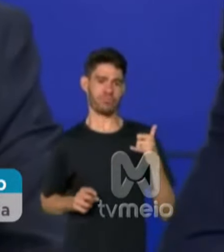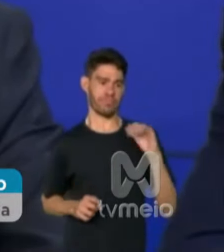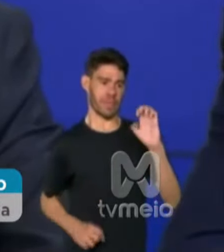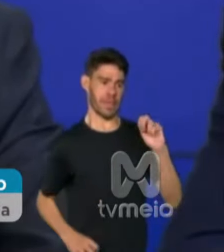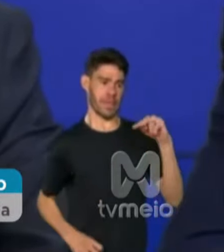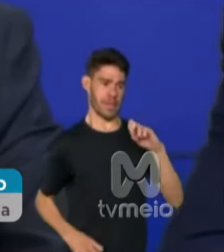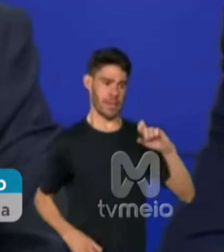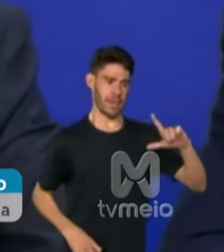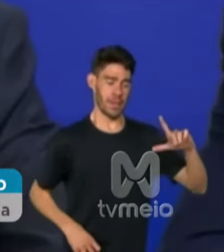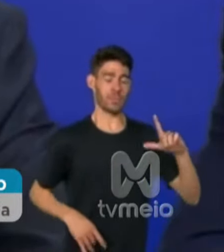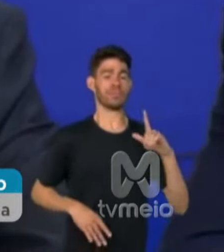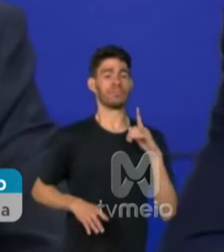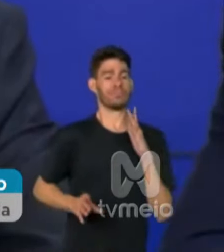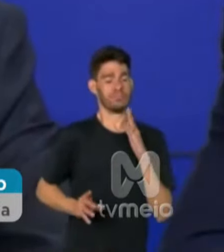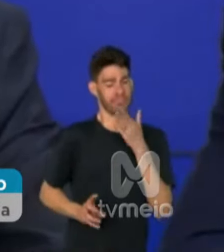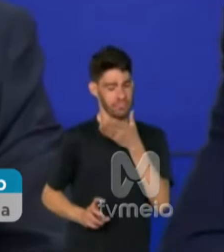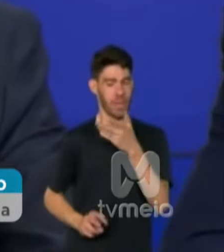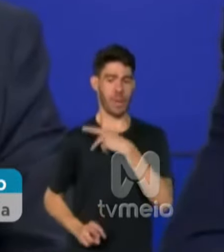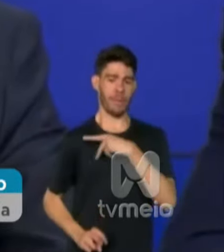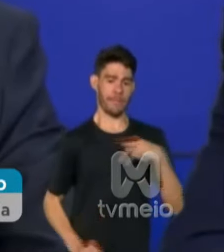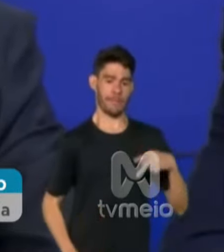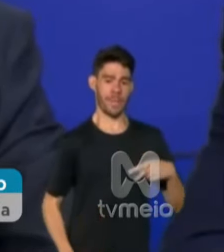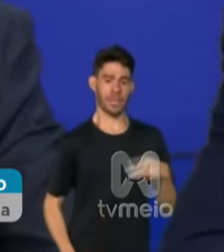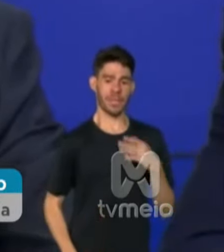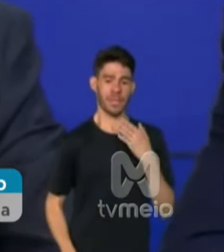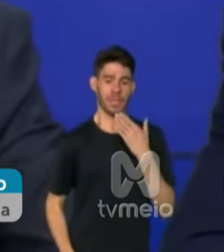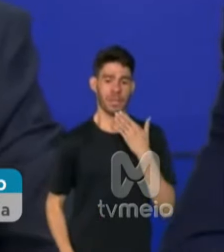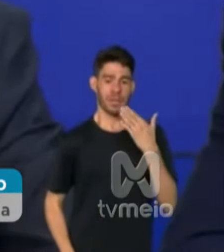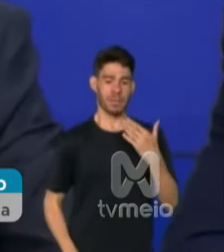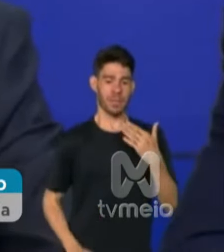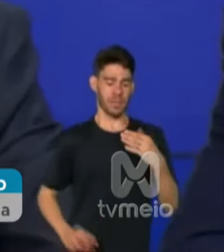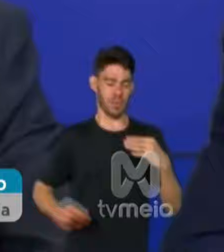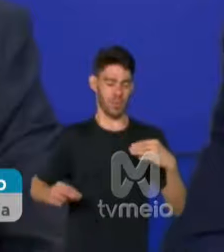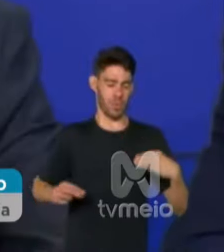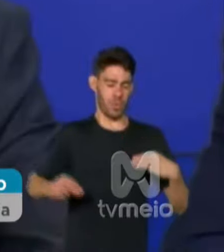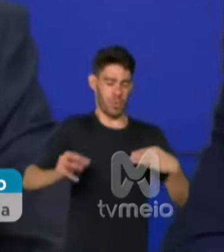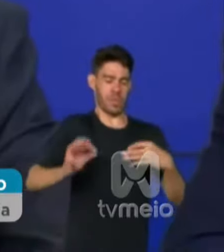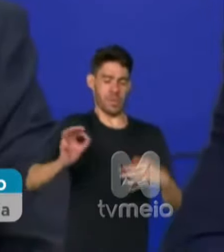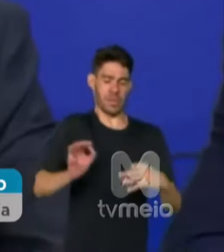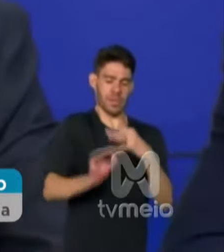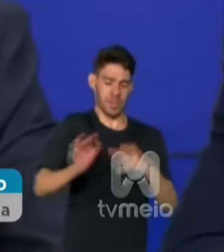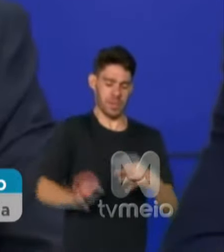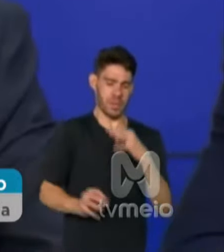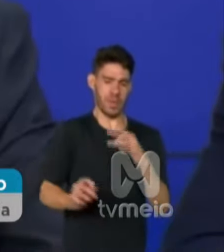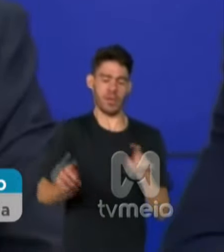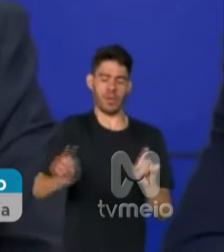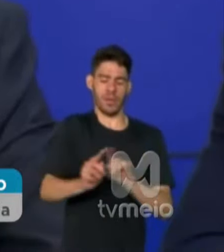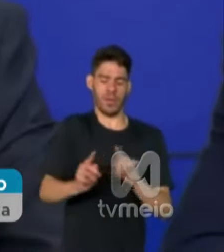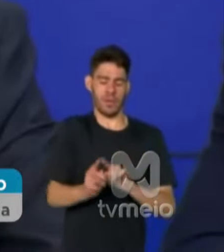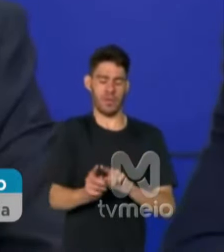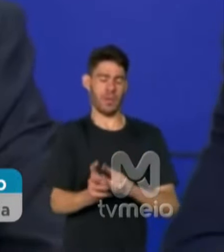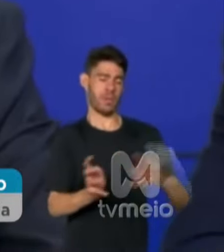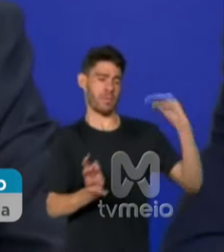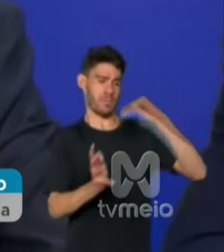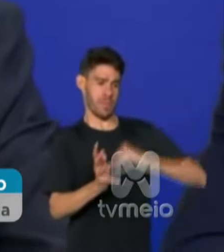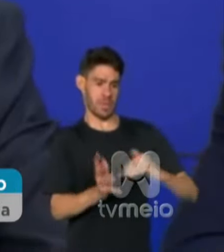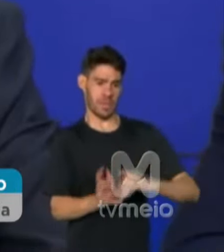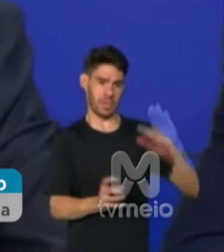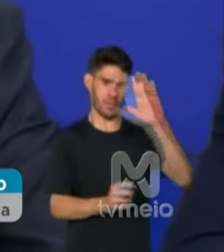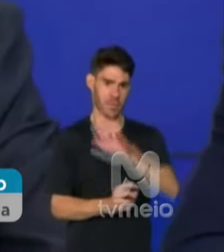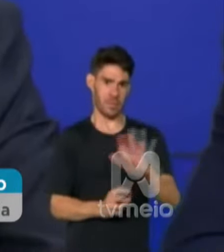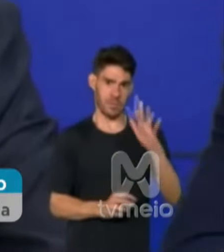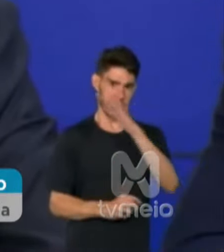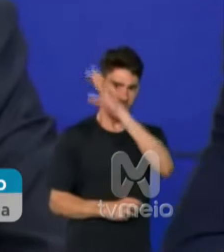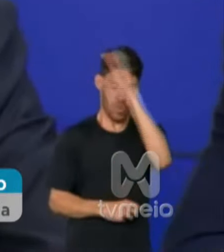Então nesse sentido o presidente solicitou ao Ministério da Justiça E ao secretário Nacional do Consumidor que